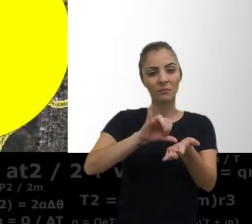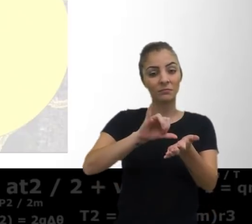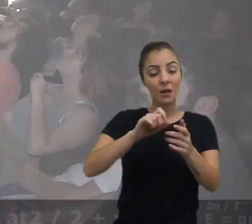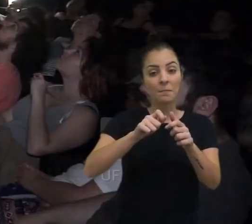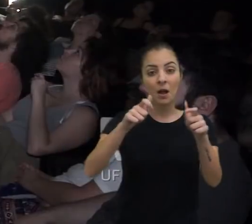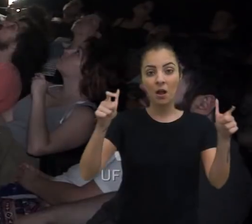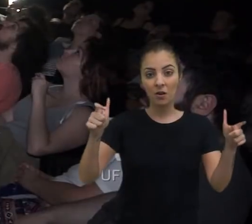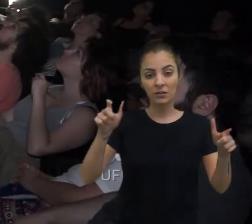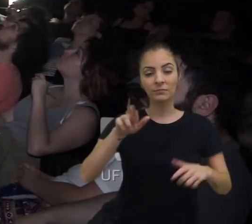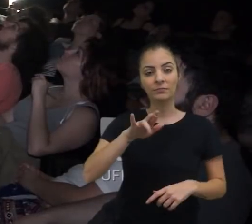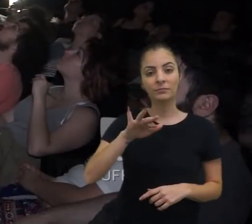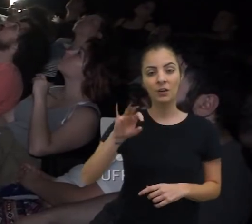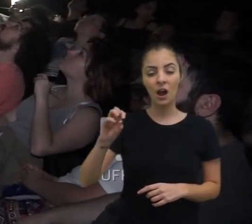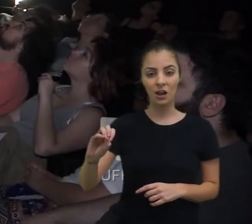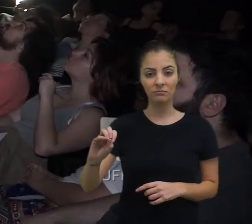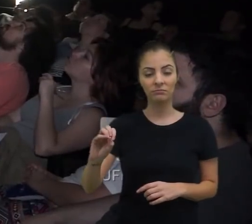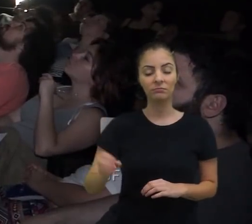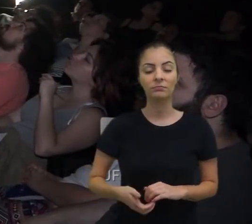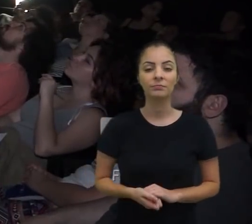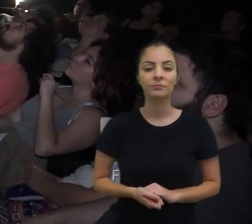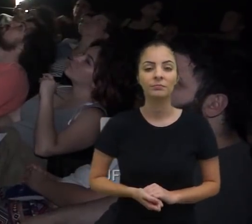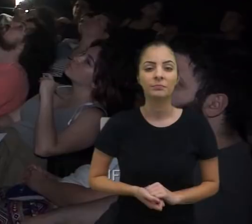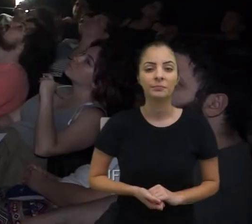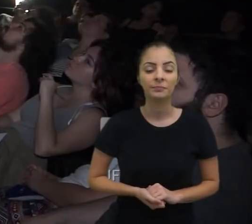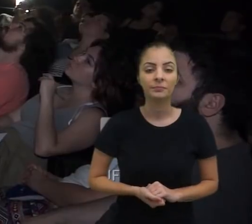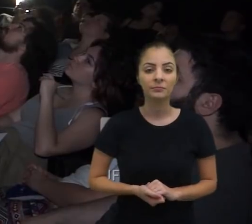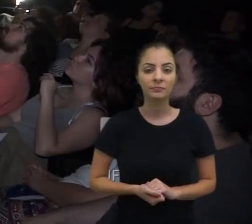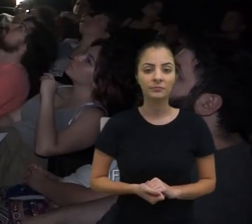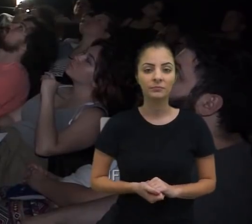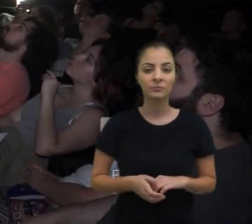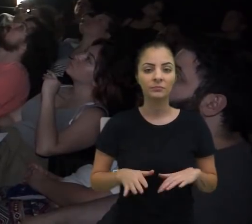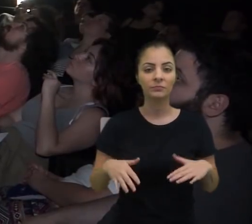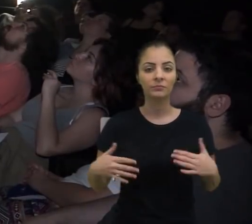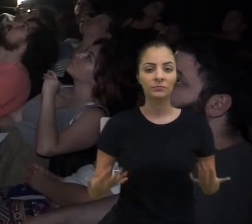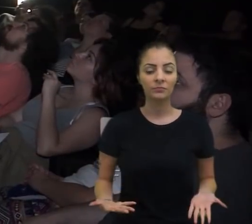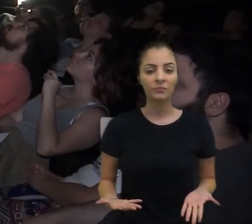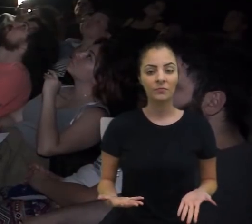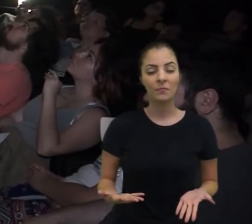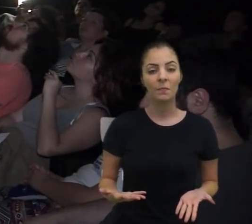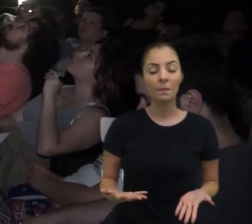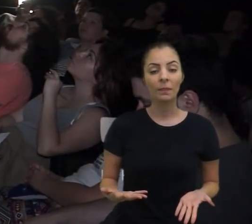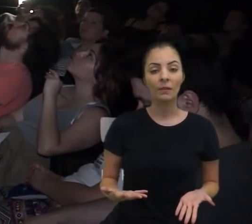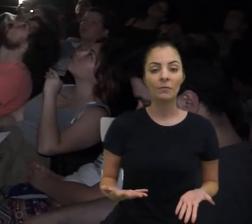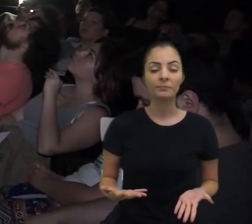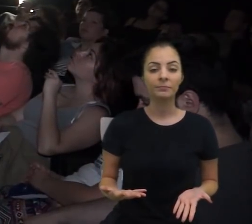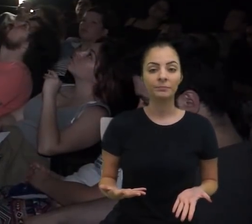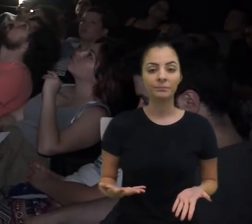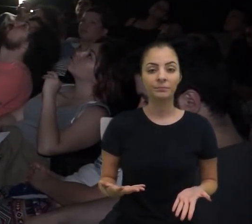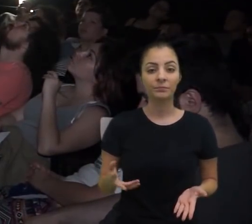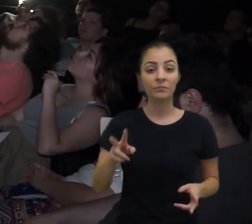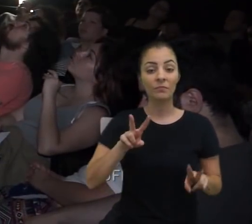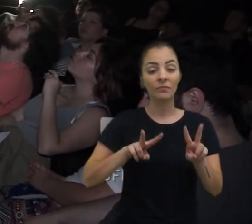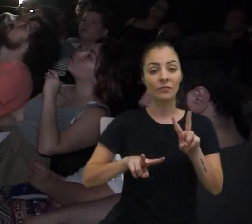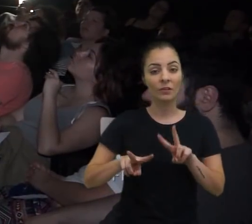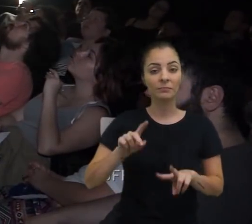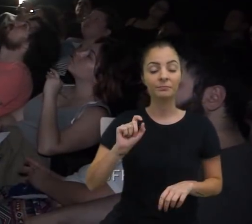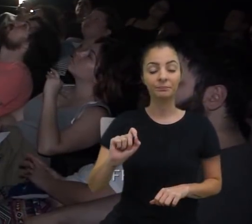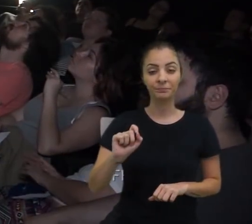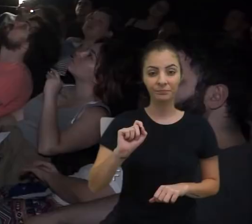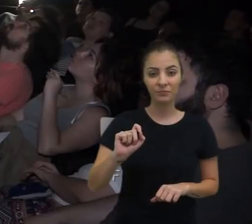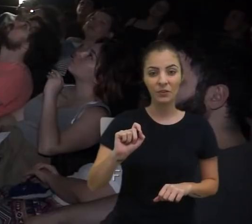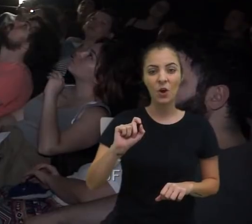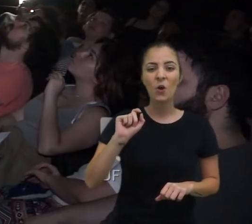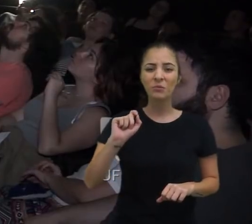Então, agora que eu dei uma introdução para vocês de o que são buracos negros, eu vou começar a falar como é que esses